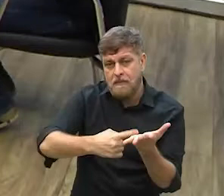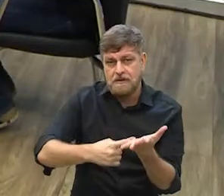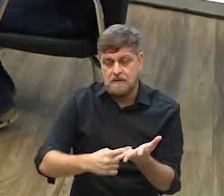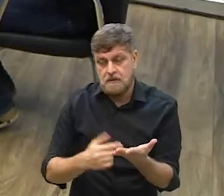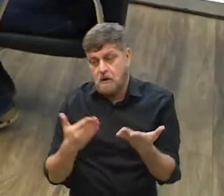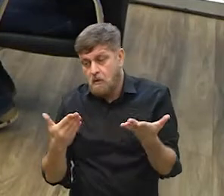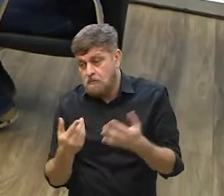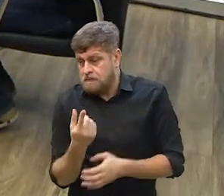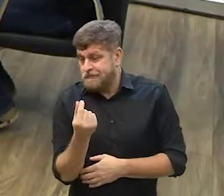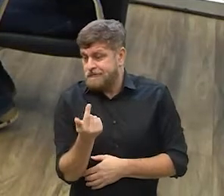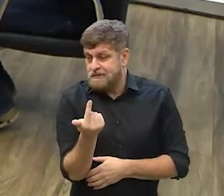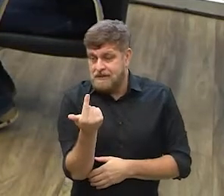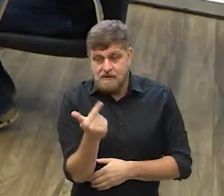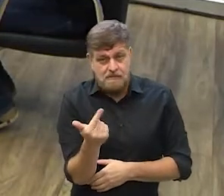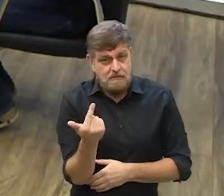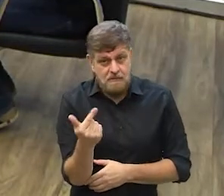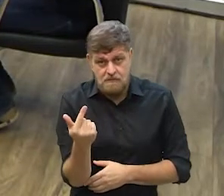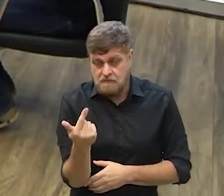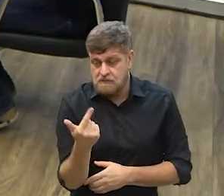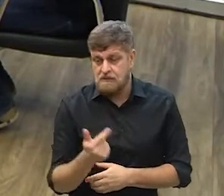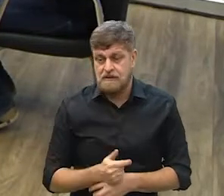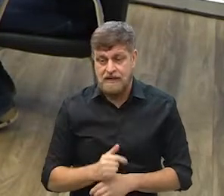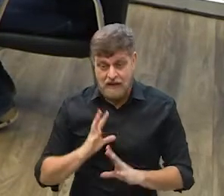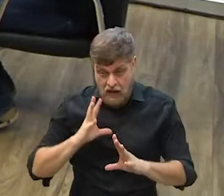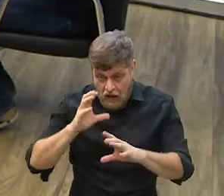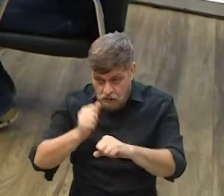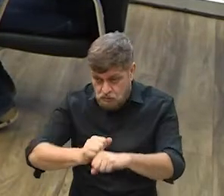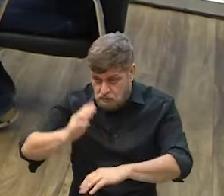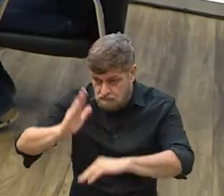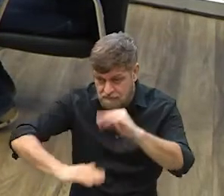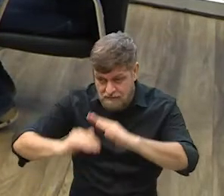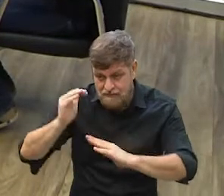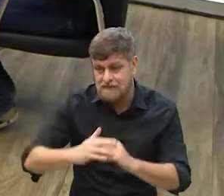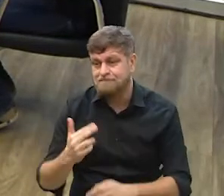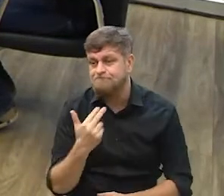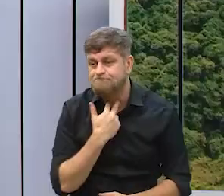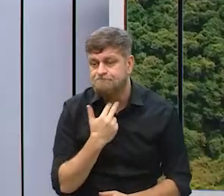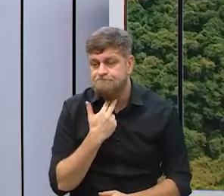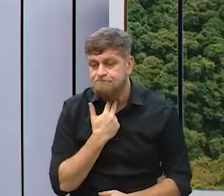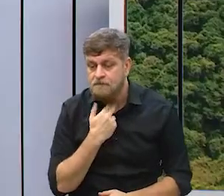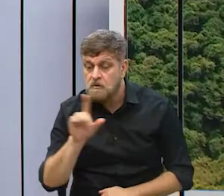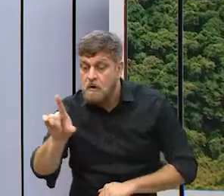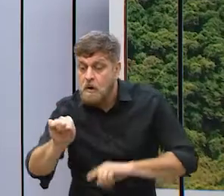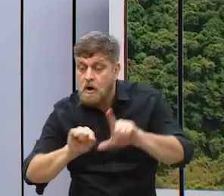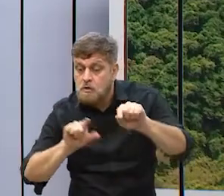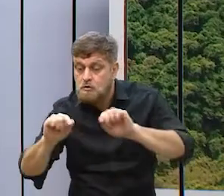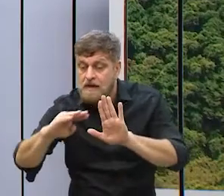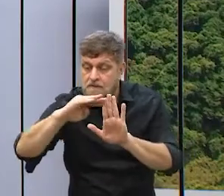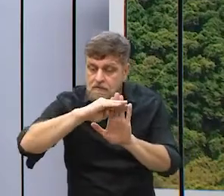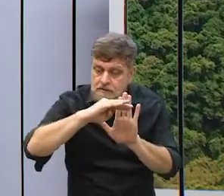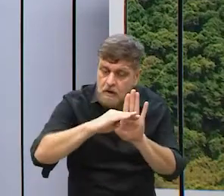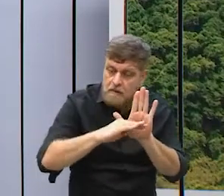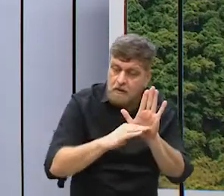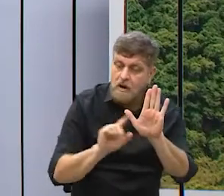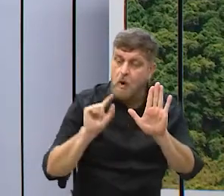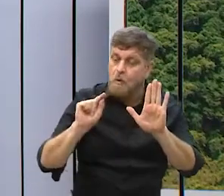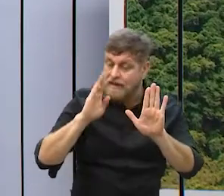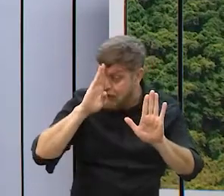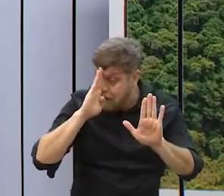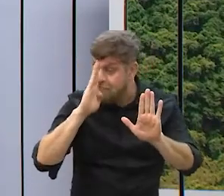temos recurso, o município não dispõe de recursos para fazer tudo ao mesmo tempo. Então, vamos fazer uma programação, vamos fazer